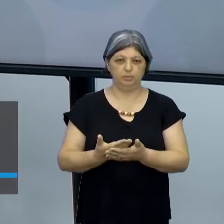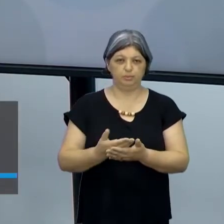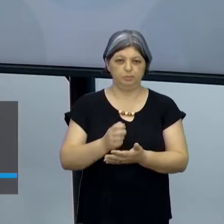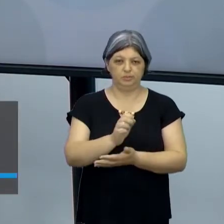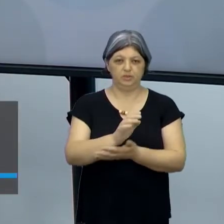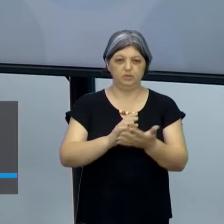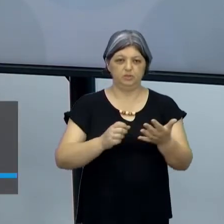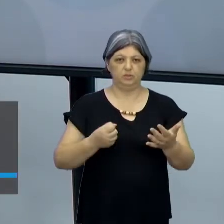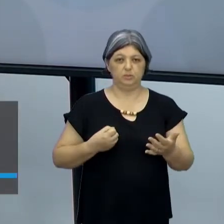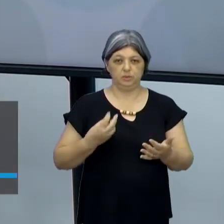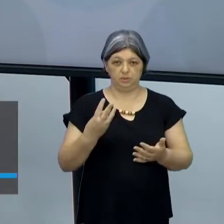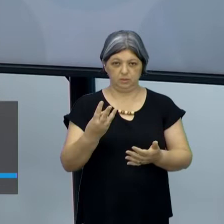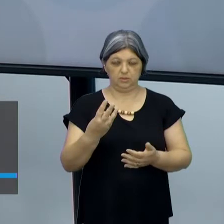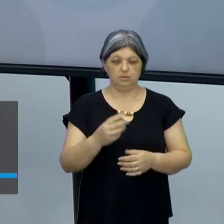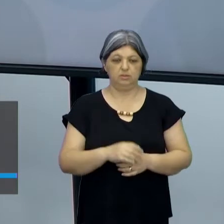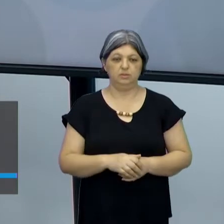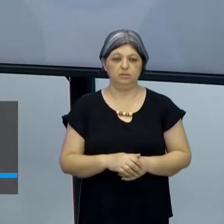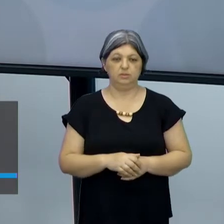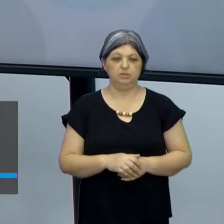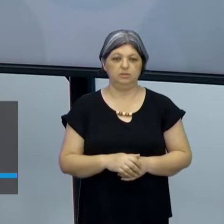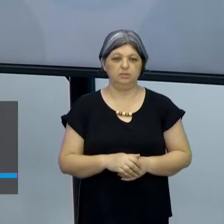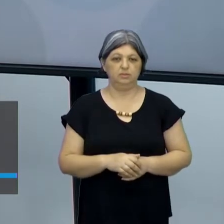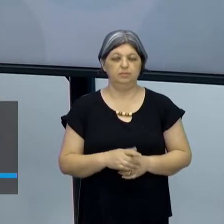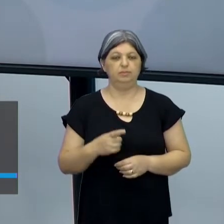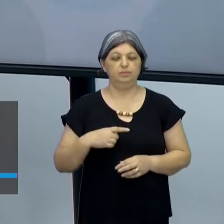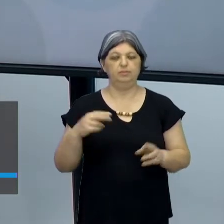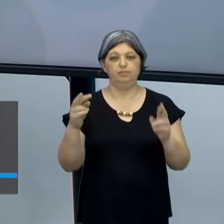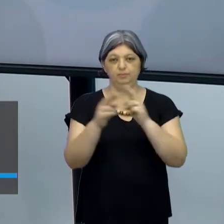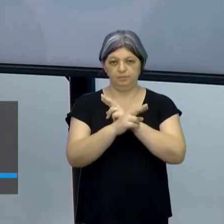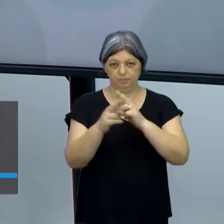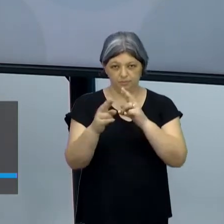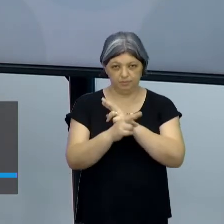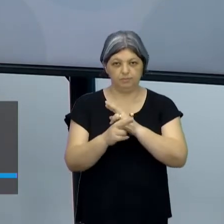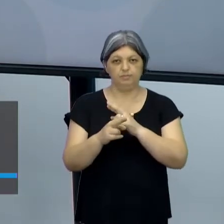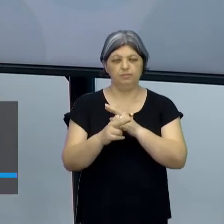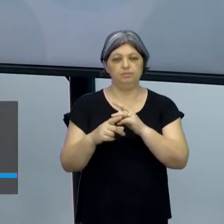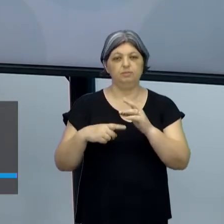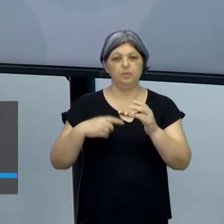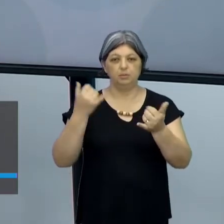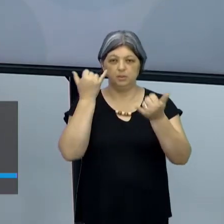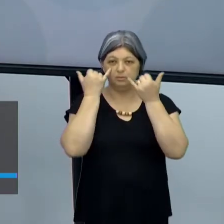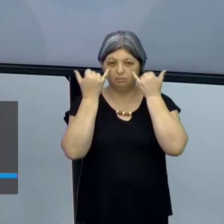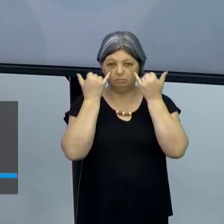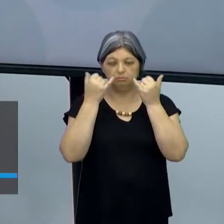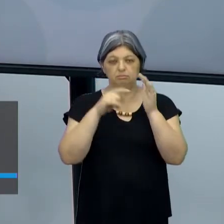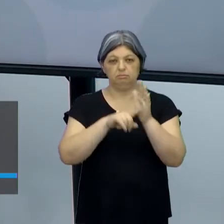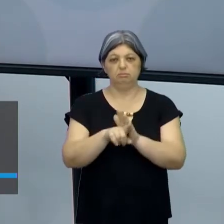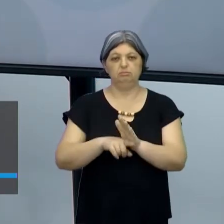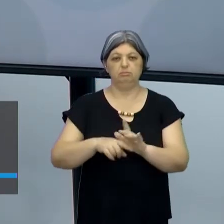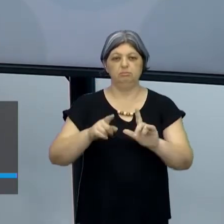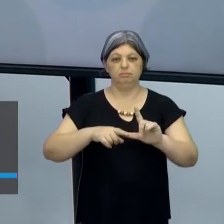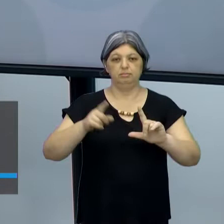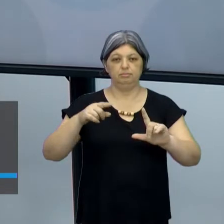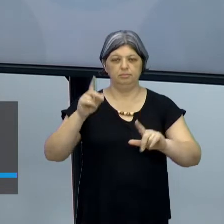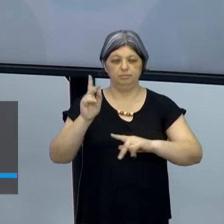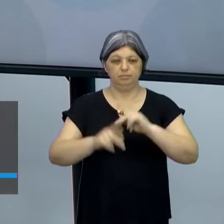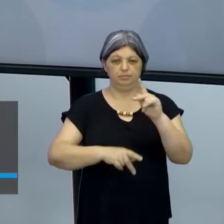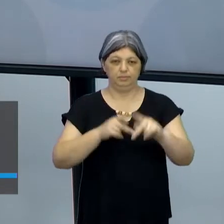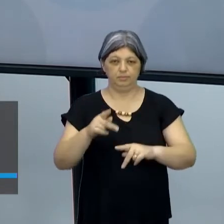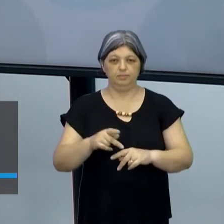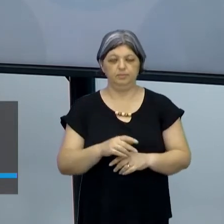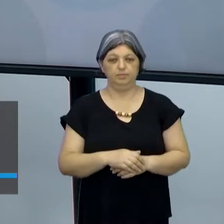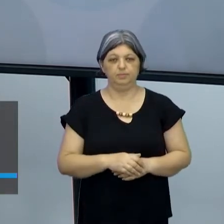atividade 3, né? Que tem mais relação mesmo com a questão de dados populacionais. E esses